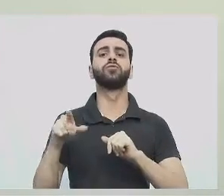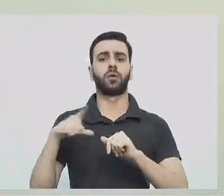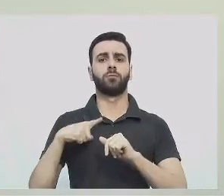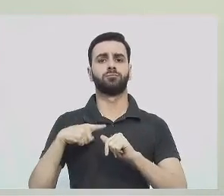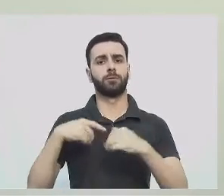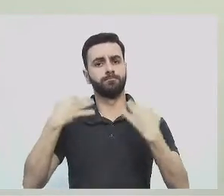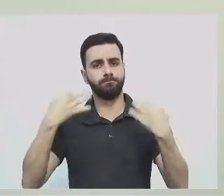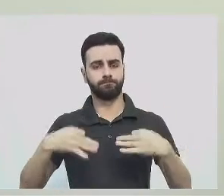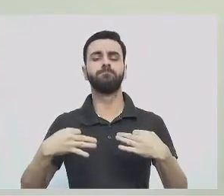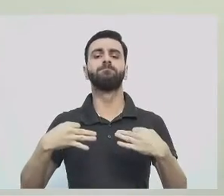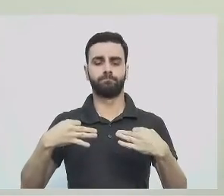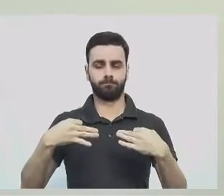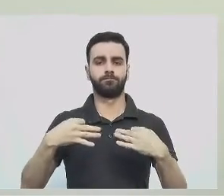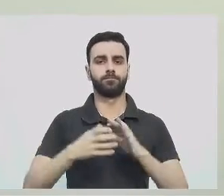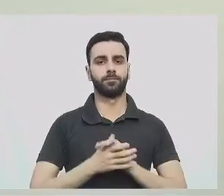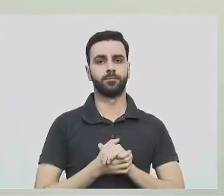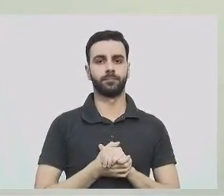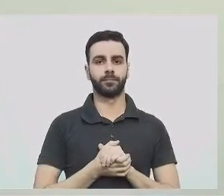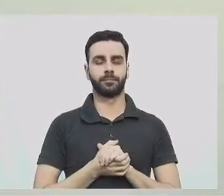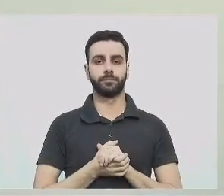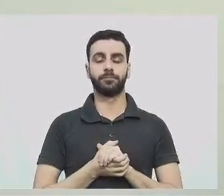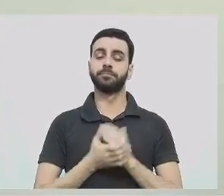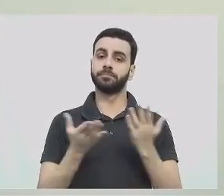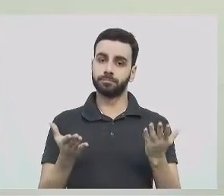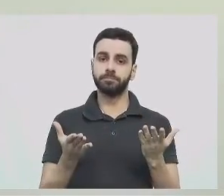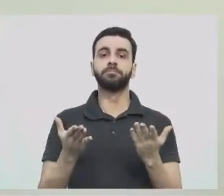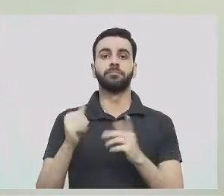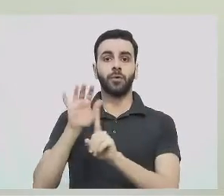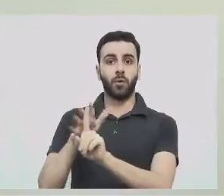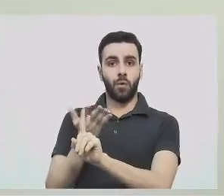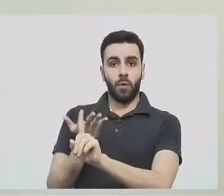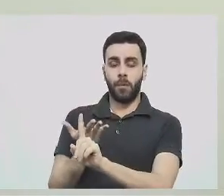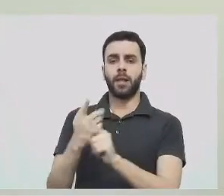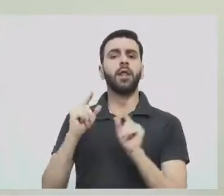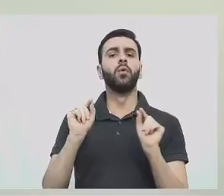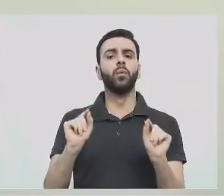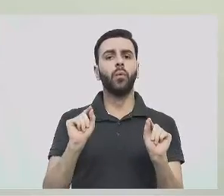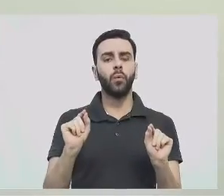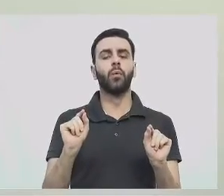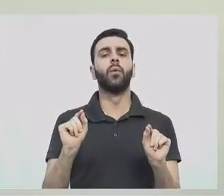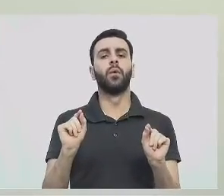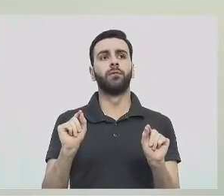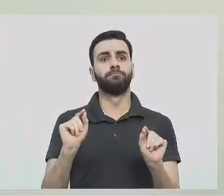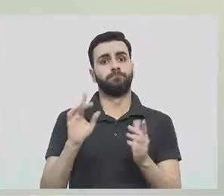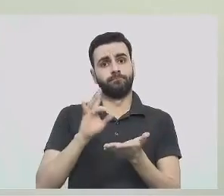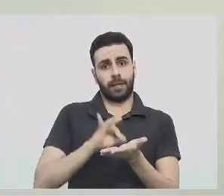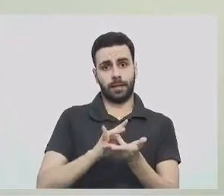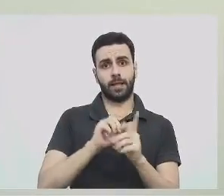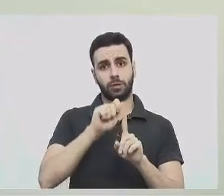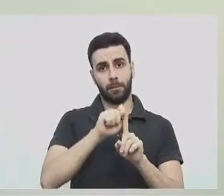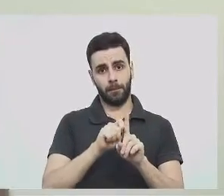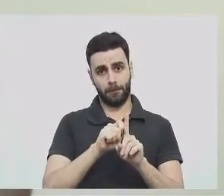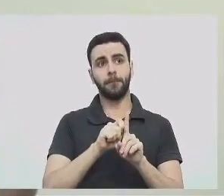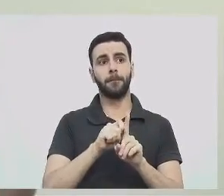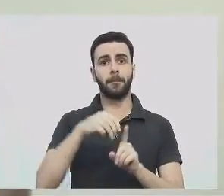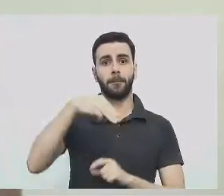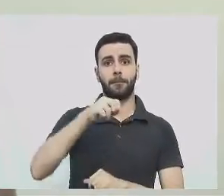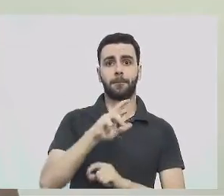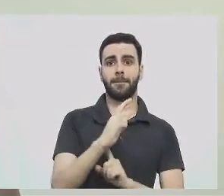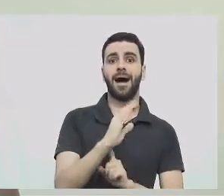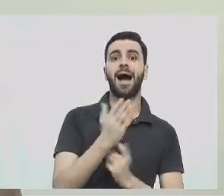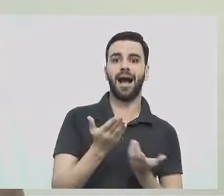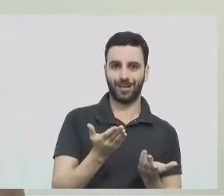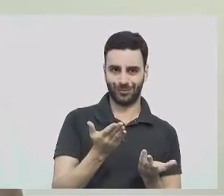educação que a instituição tem. Essa homenagem, ela ocorreria no mês de março,